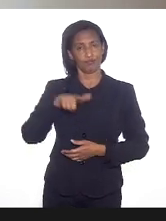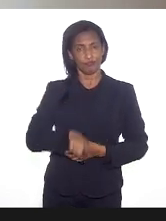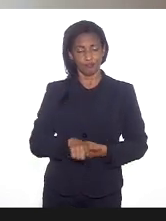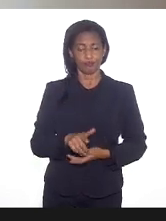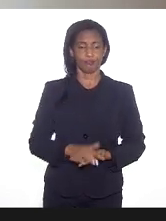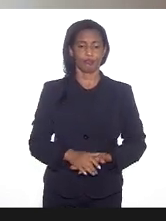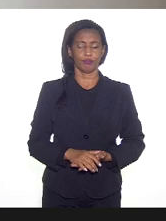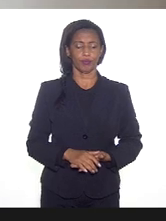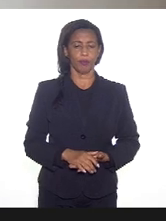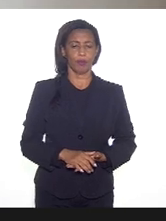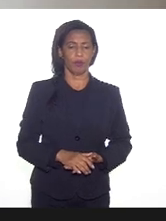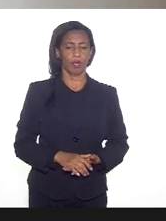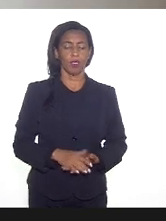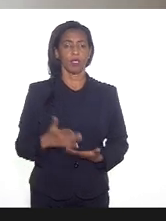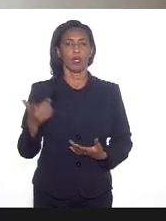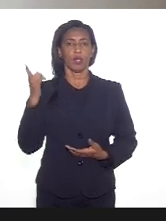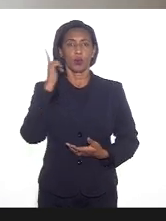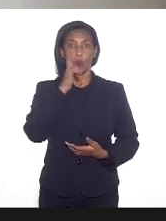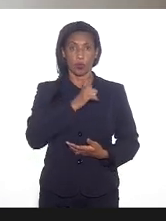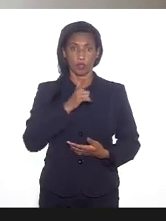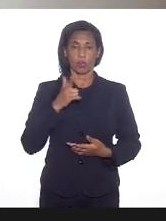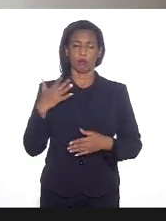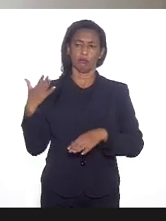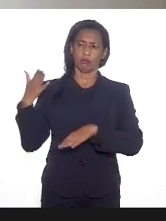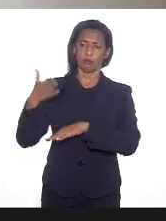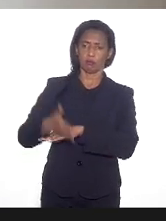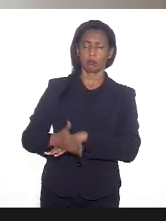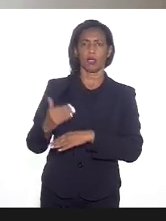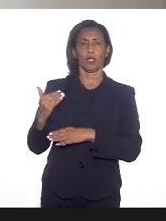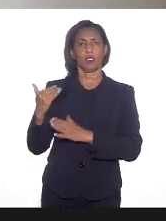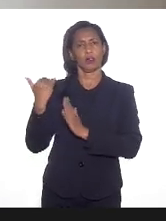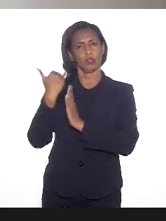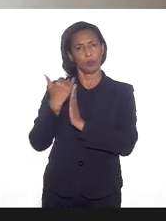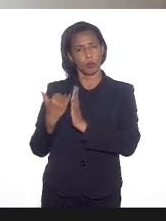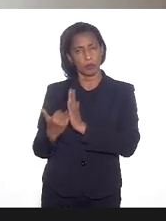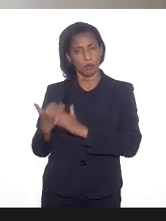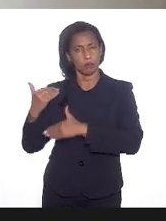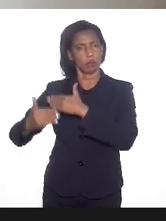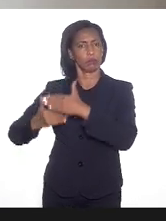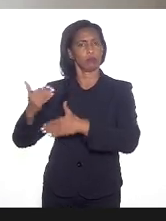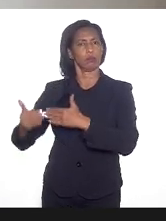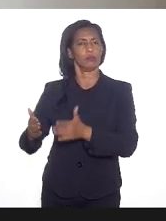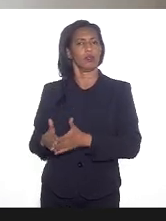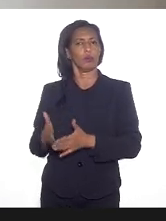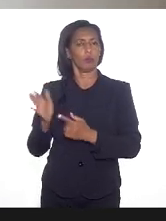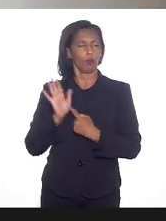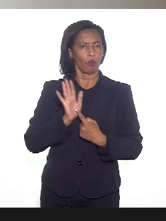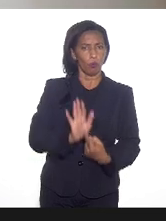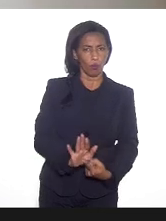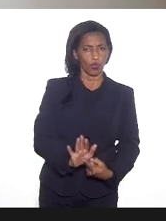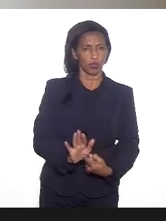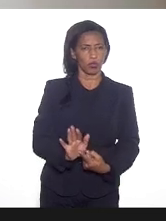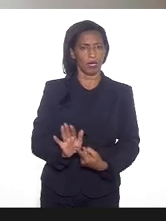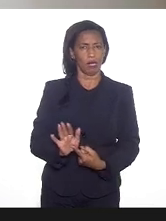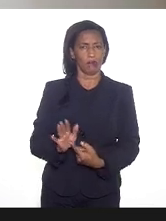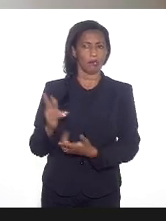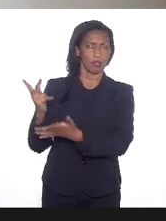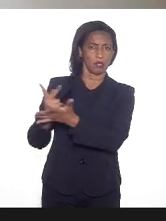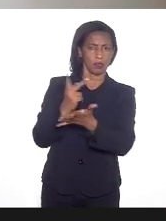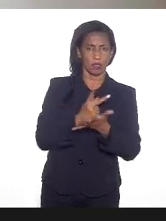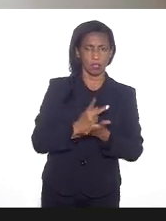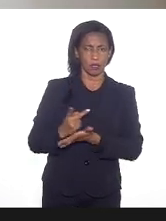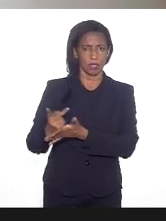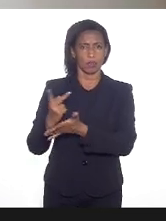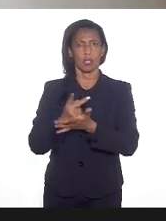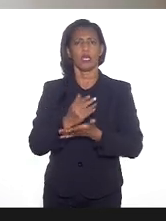Então, a gente conseguir enfrentar esses processos, buscar, né, mostrar essas irregularidades, pedir